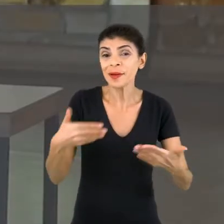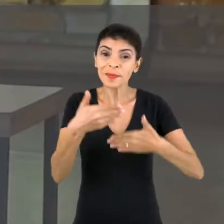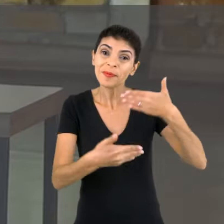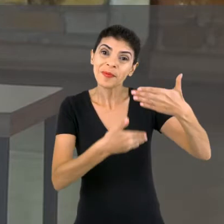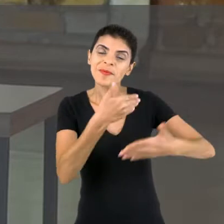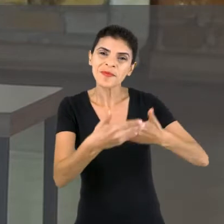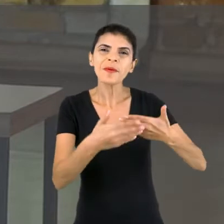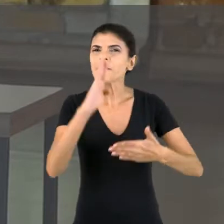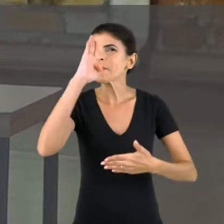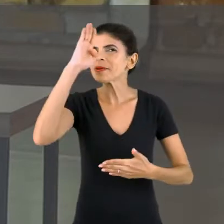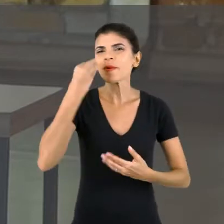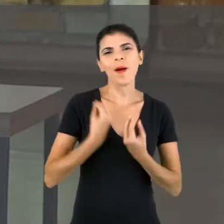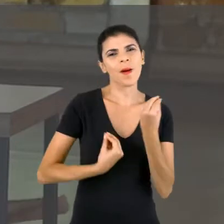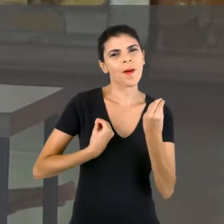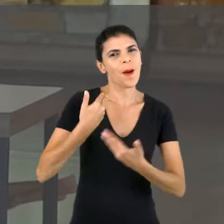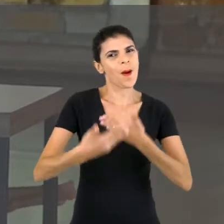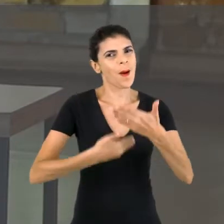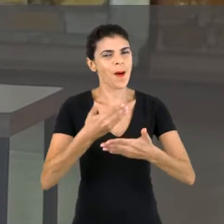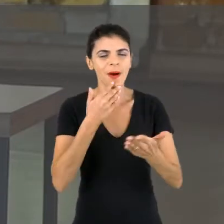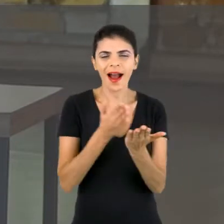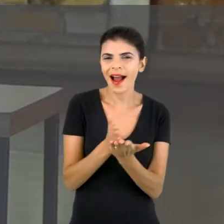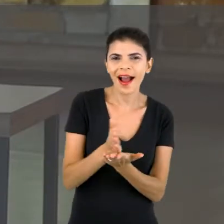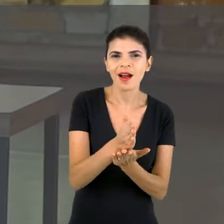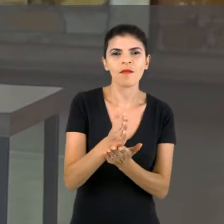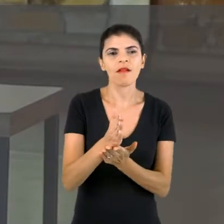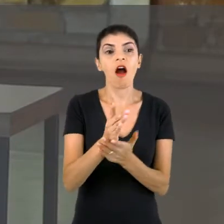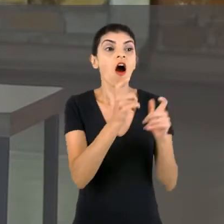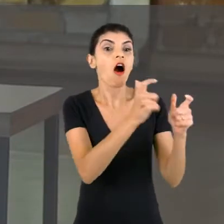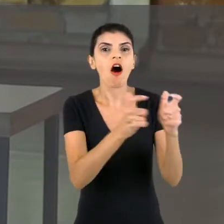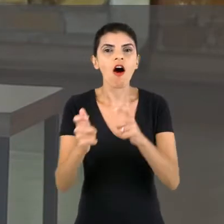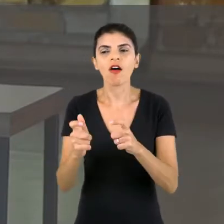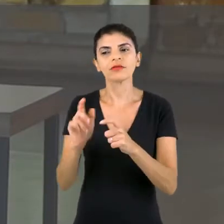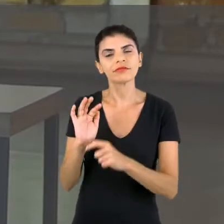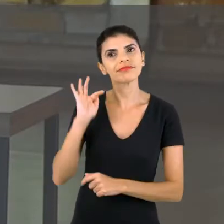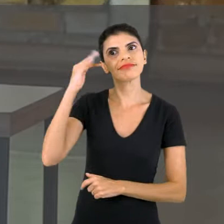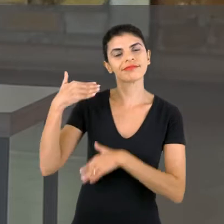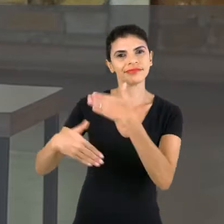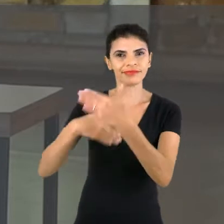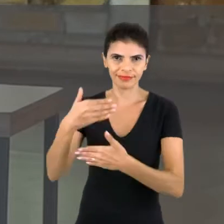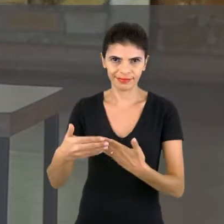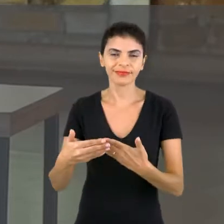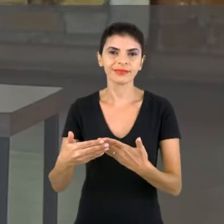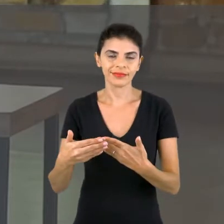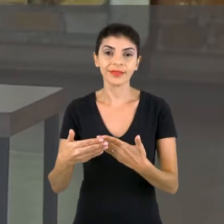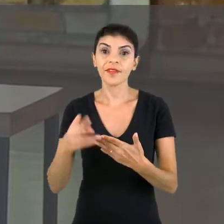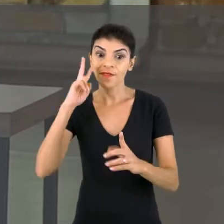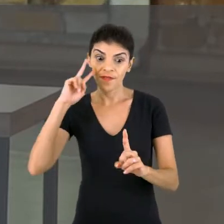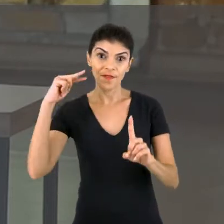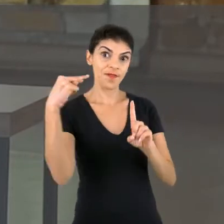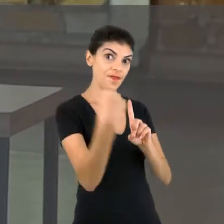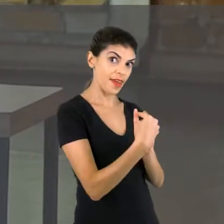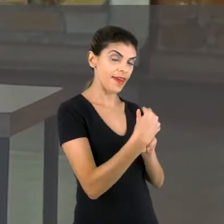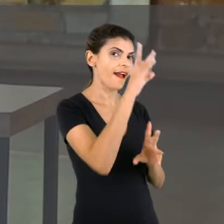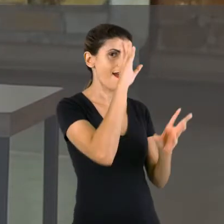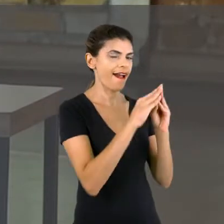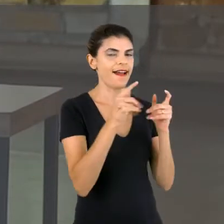Então é isso. Os primeiros passos, eles são fundamentais para traçar os caminhos e para definir para onde vocês vão. Então, olhem